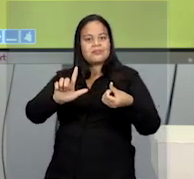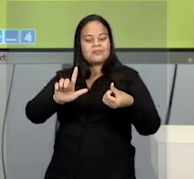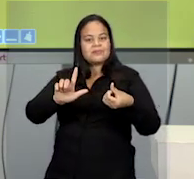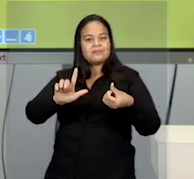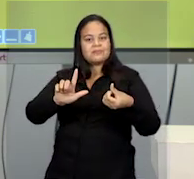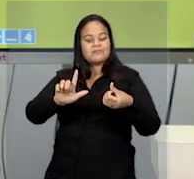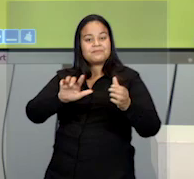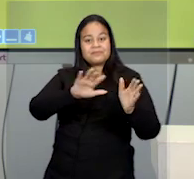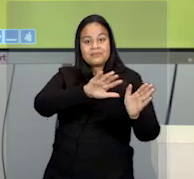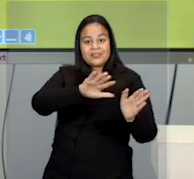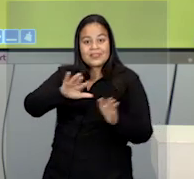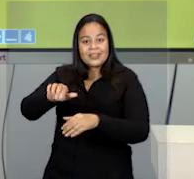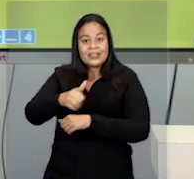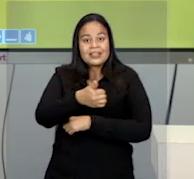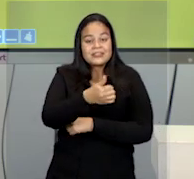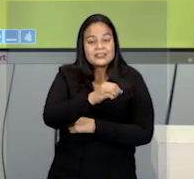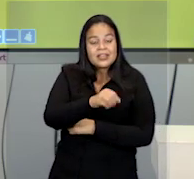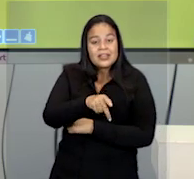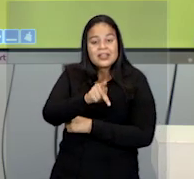100 kJ,